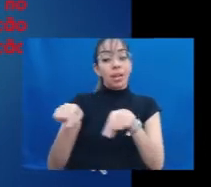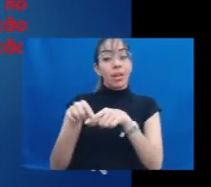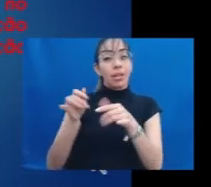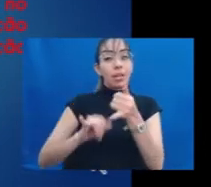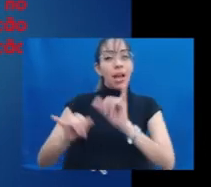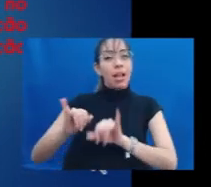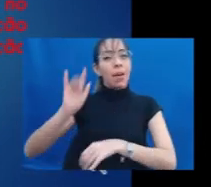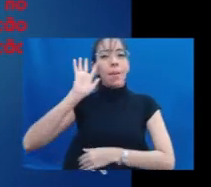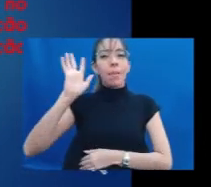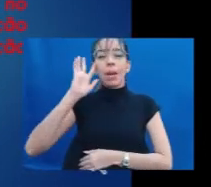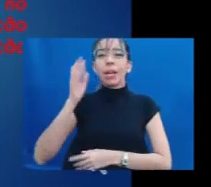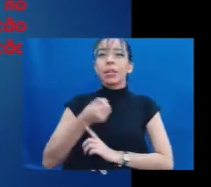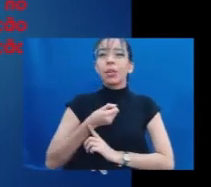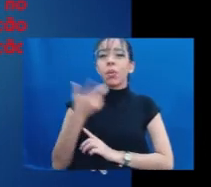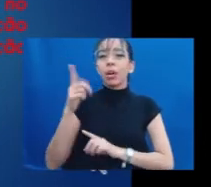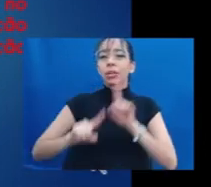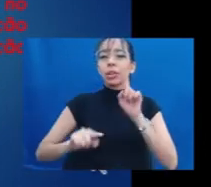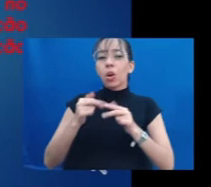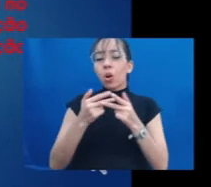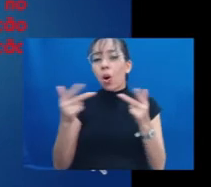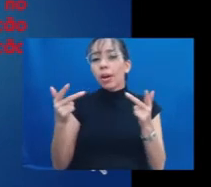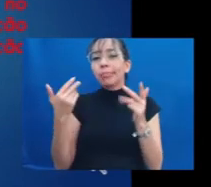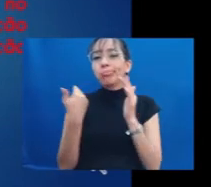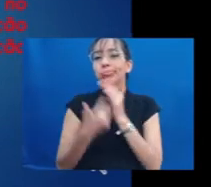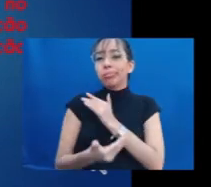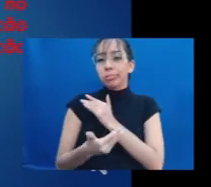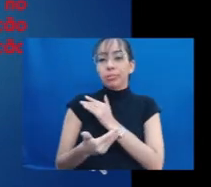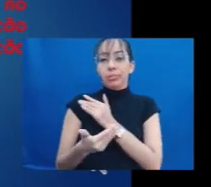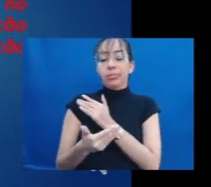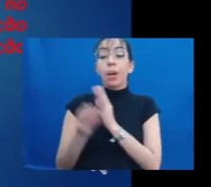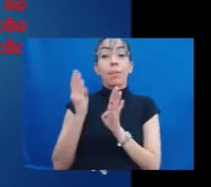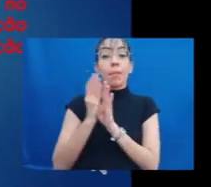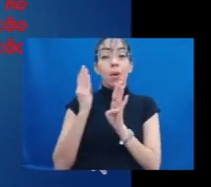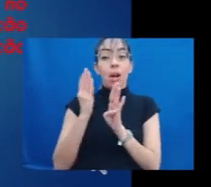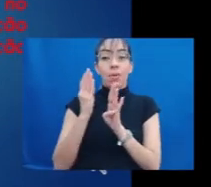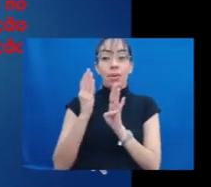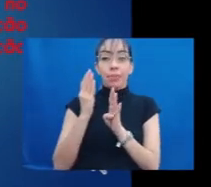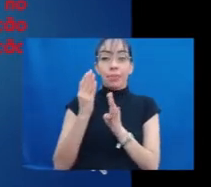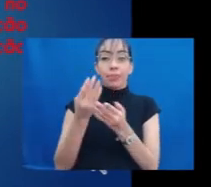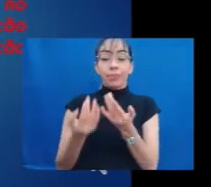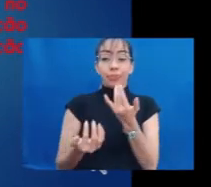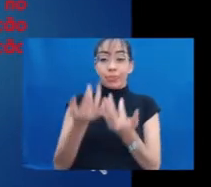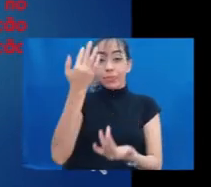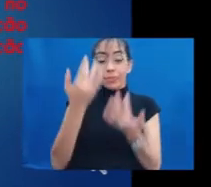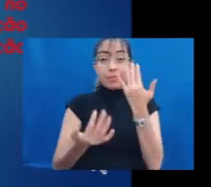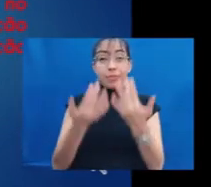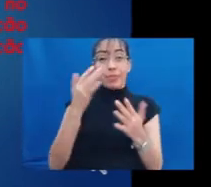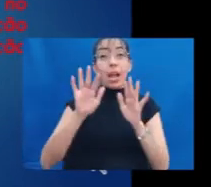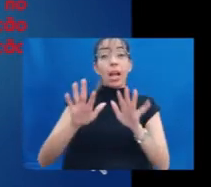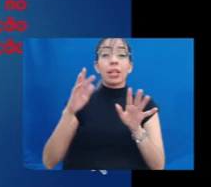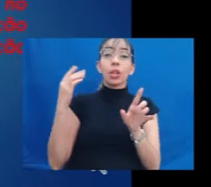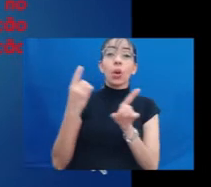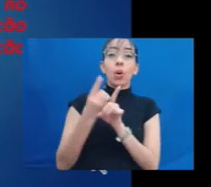vocês imaginem, né, quantos equipamentos foram destruídos durante essa explosão. E acredita-se que essa explosão tenha